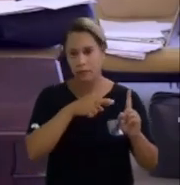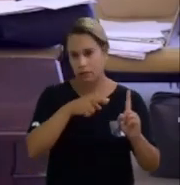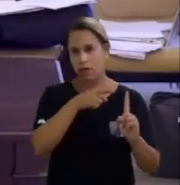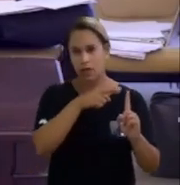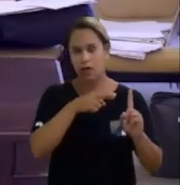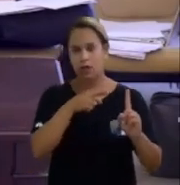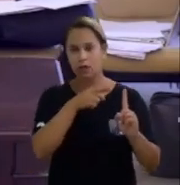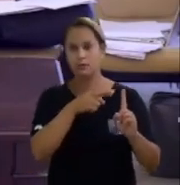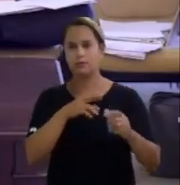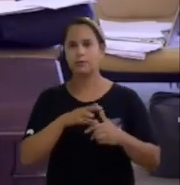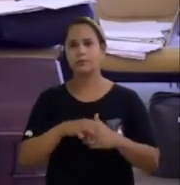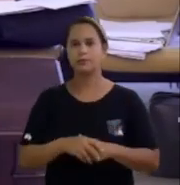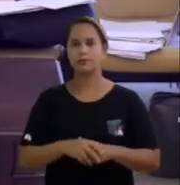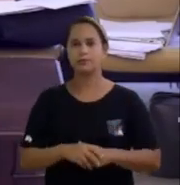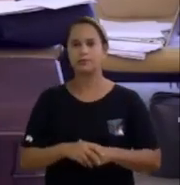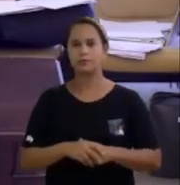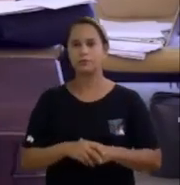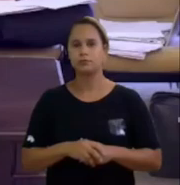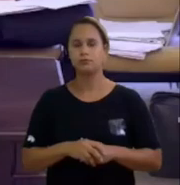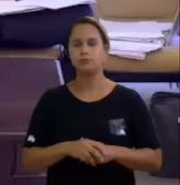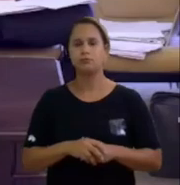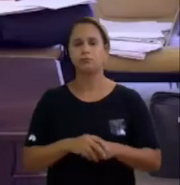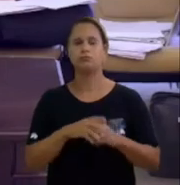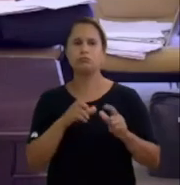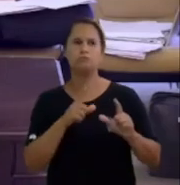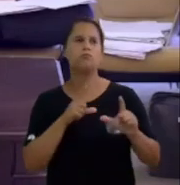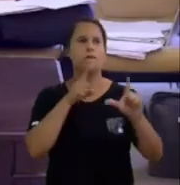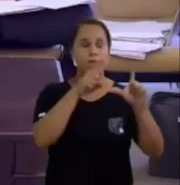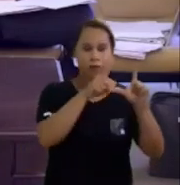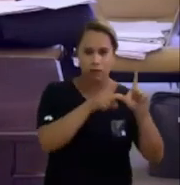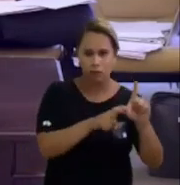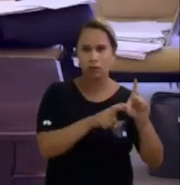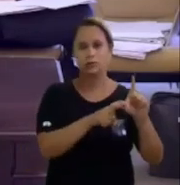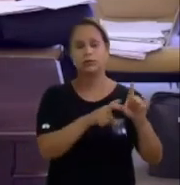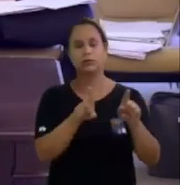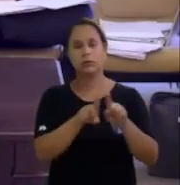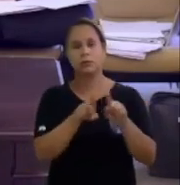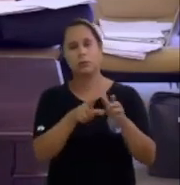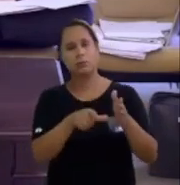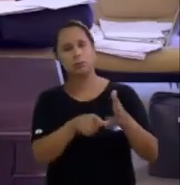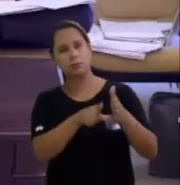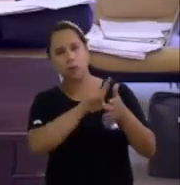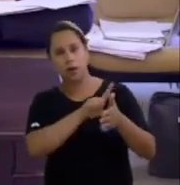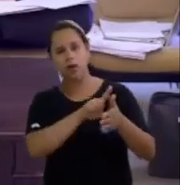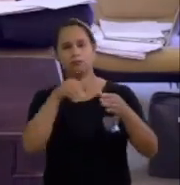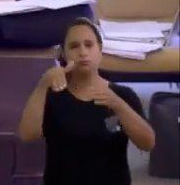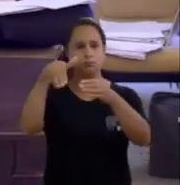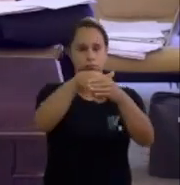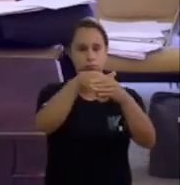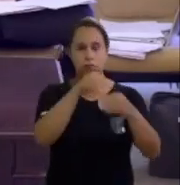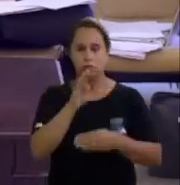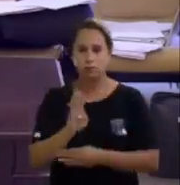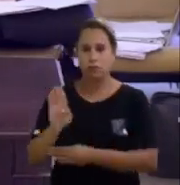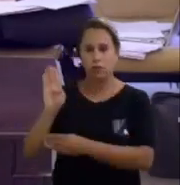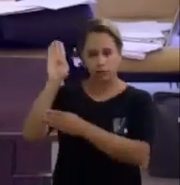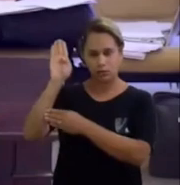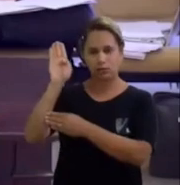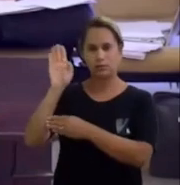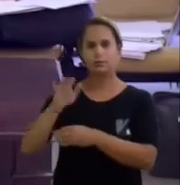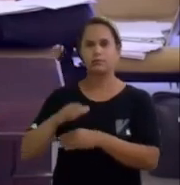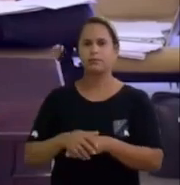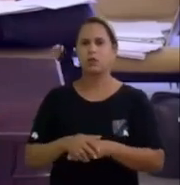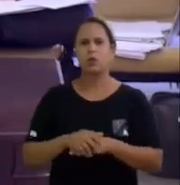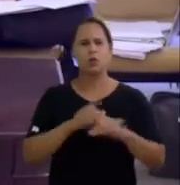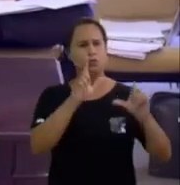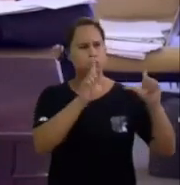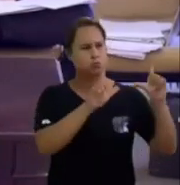de lançamento de filiação, de lançamento de pré-candidatura, todos eles com vídeos profissionais, televisionados, acompanhados